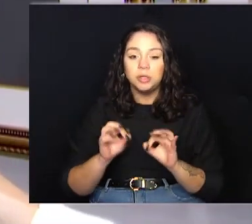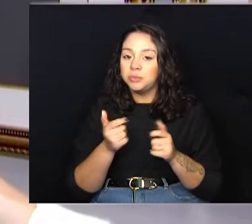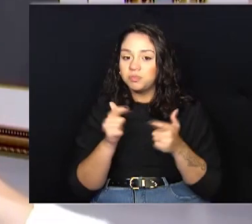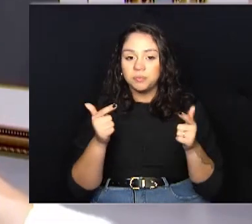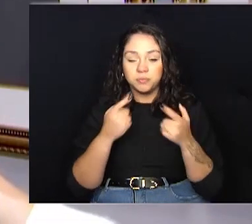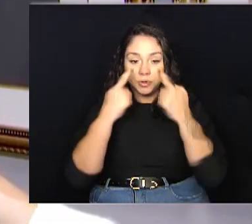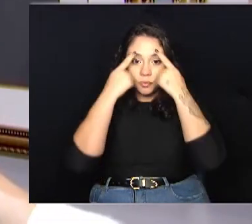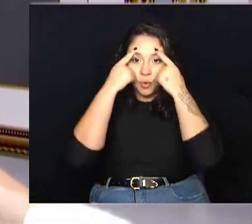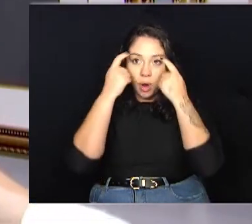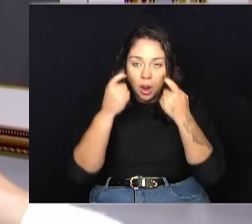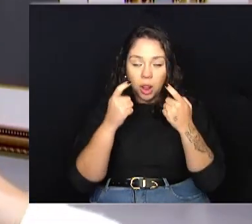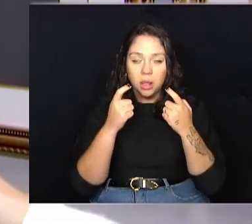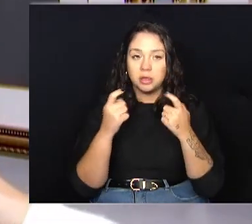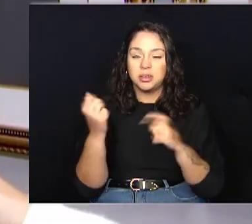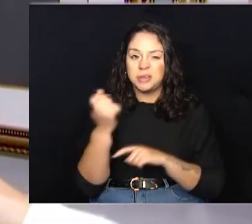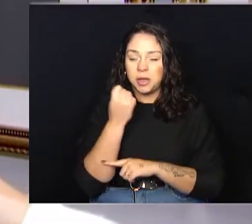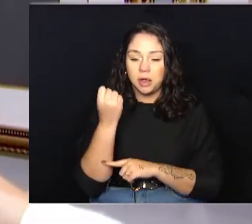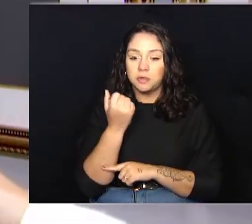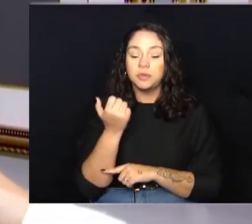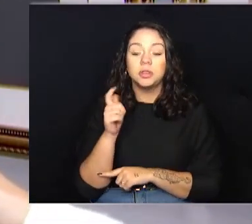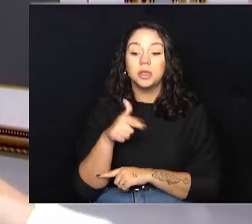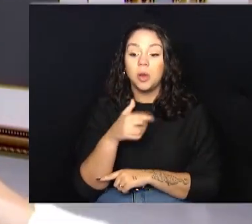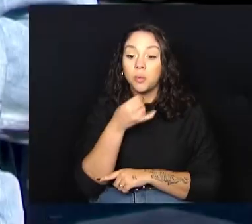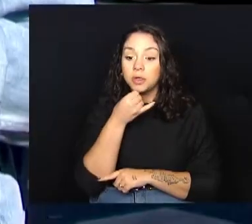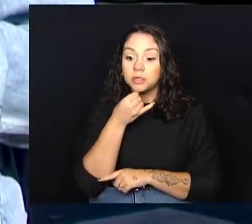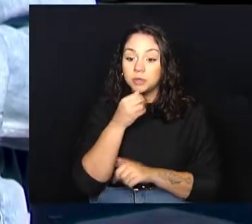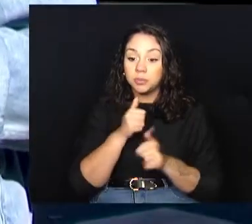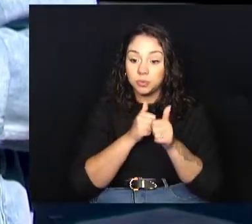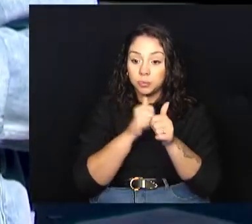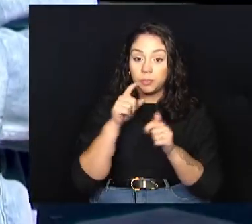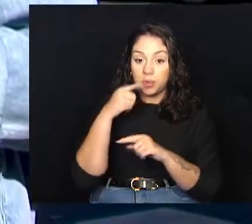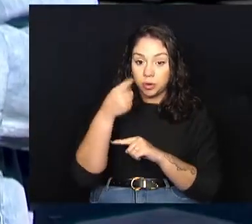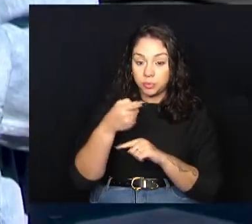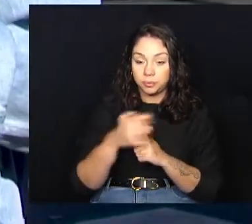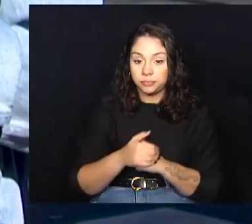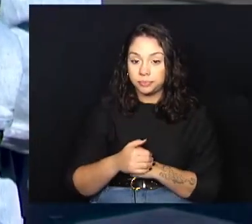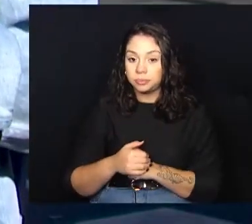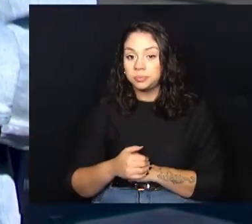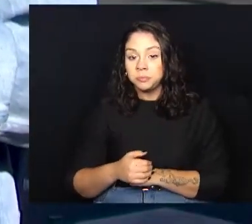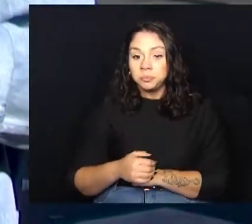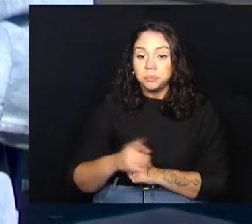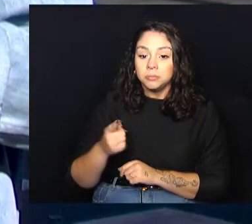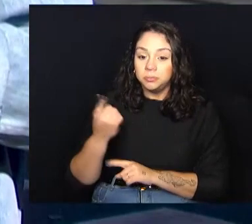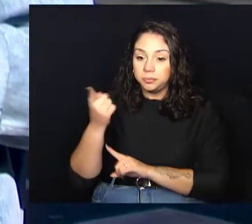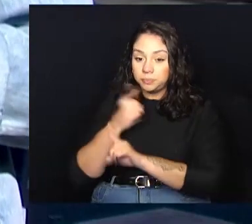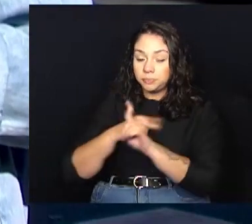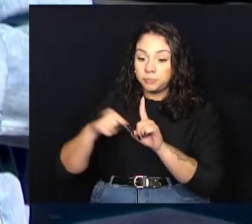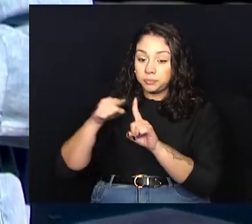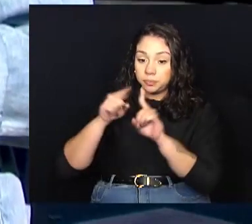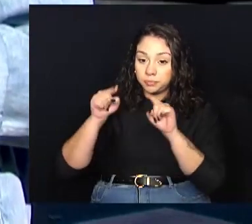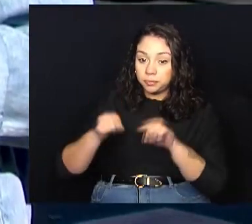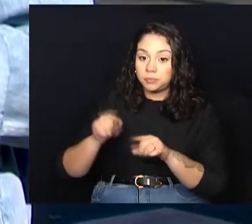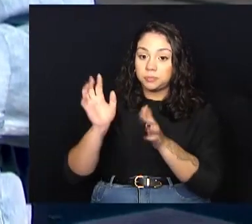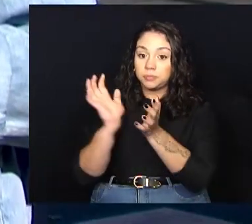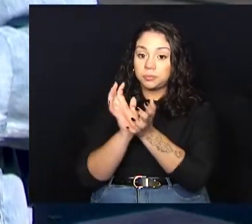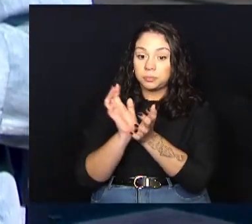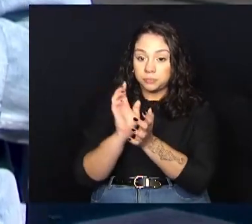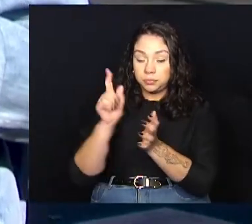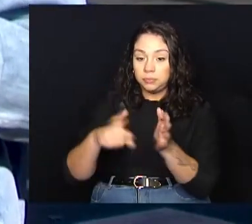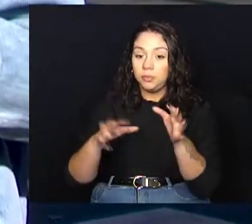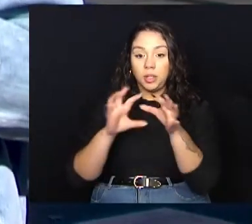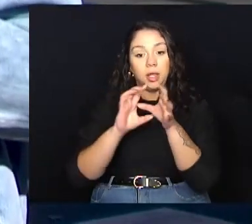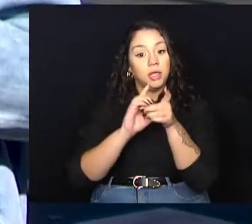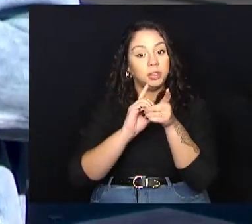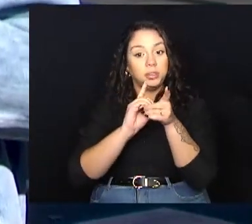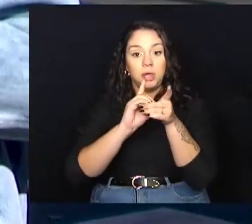que foi um exemplo a ser seguido para os próximos um dos objetivos da comissão é a demo cultural